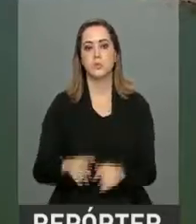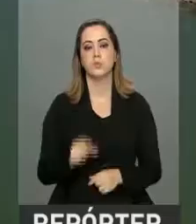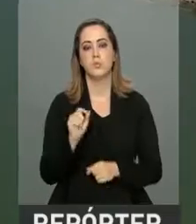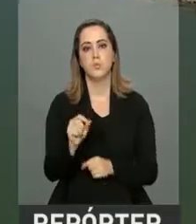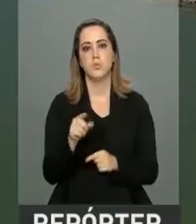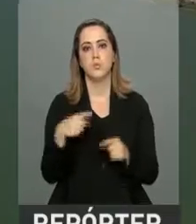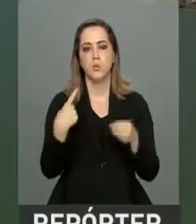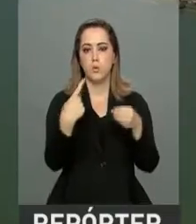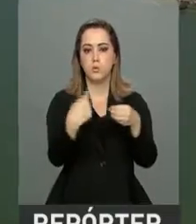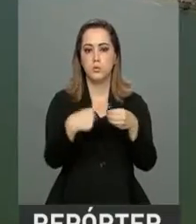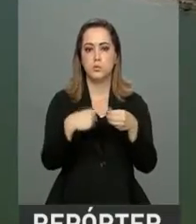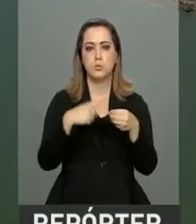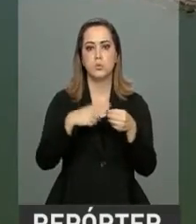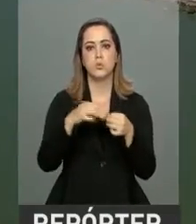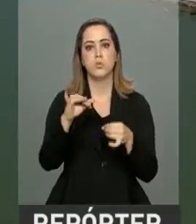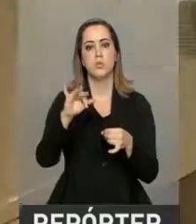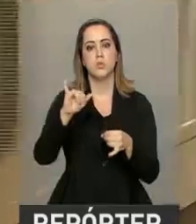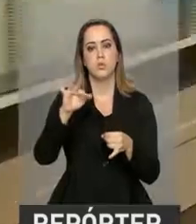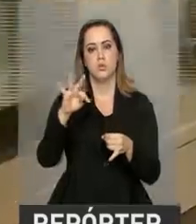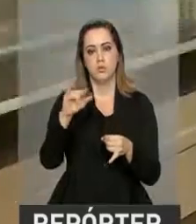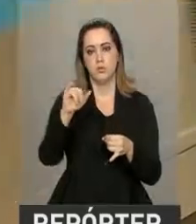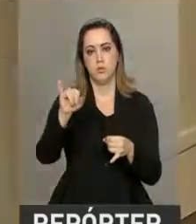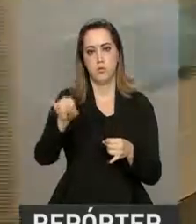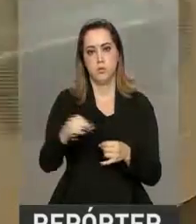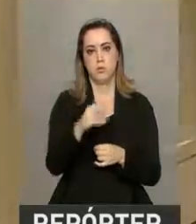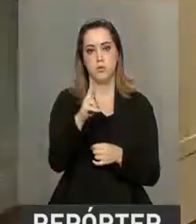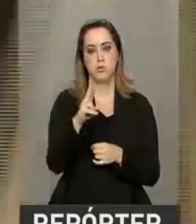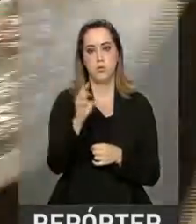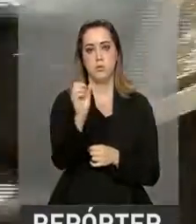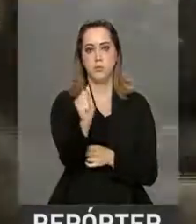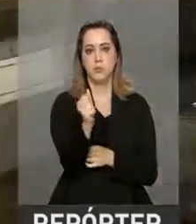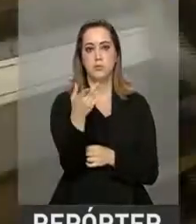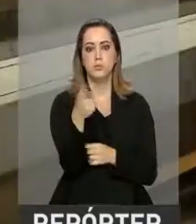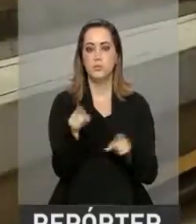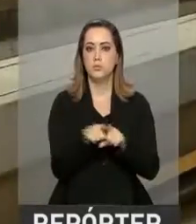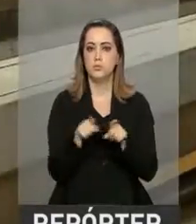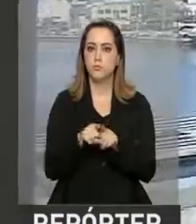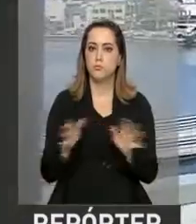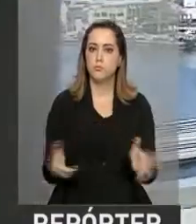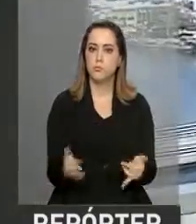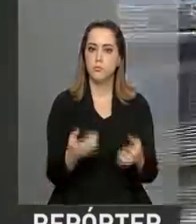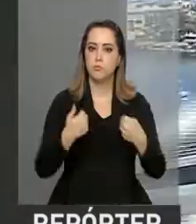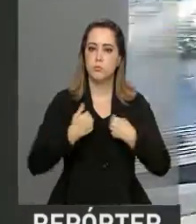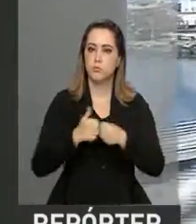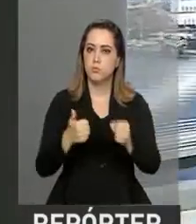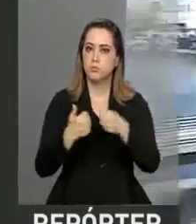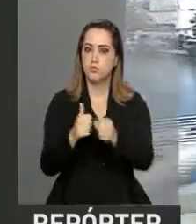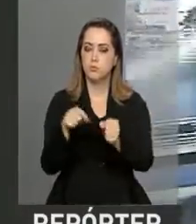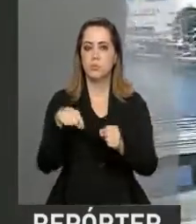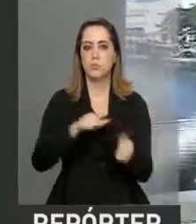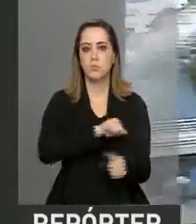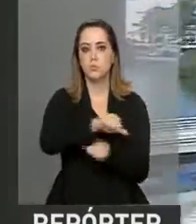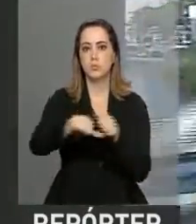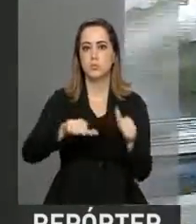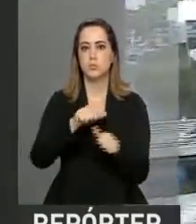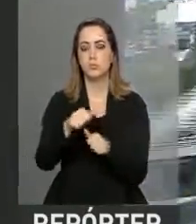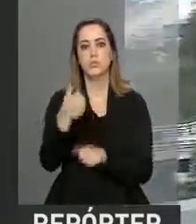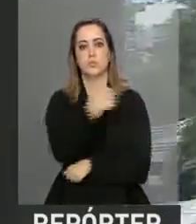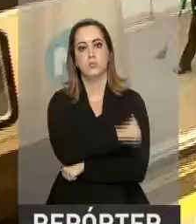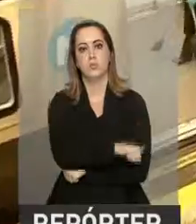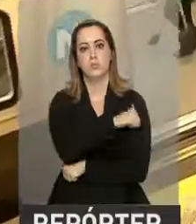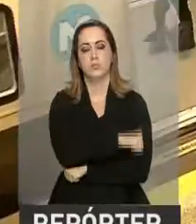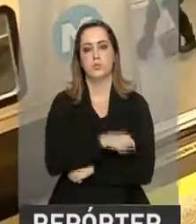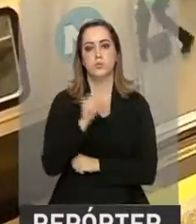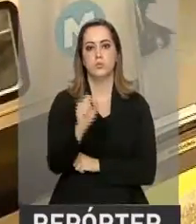o Parque Olímpico da Barra da Tijuca. Mas foram os investimentos em mobilidade urbana que mudaram a paisagem do Rio de